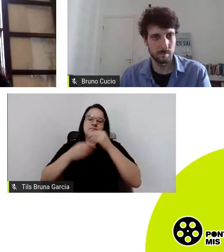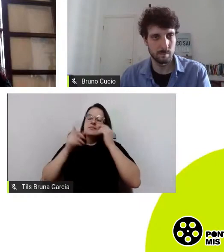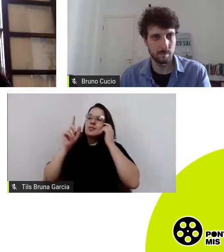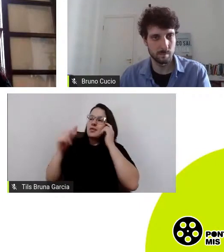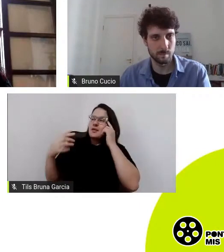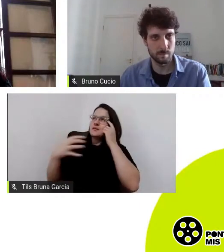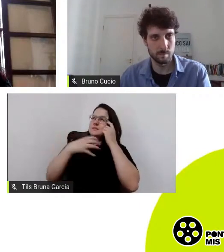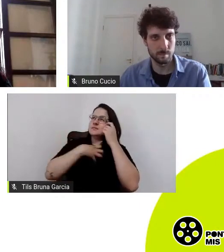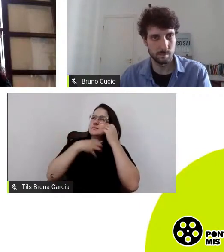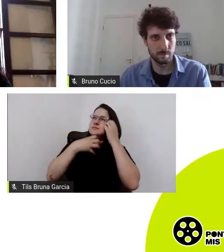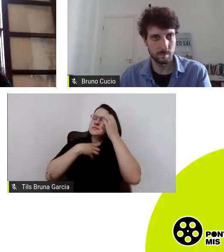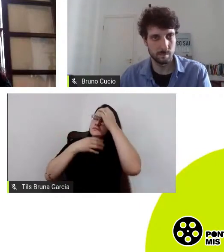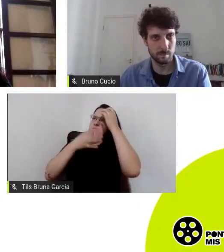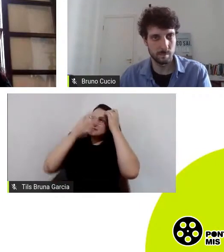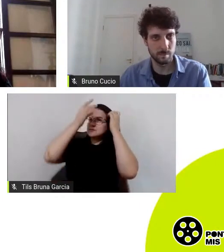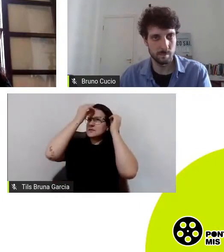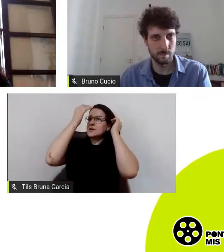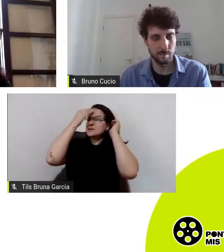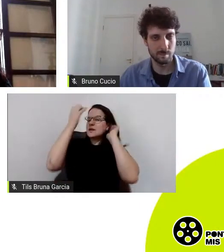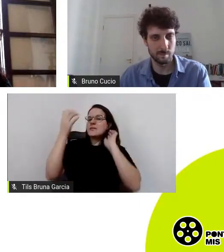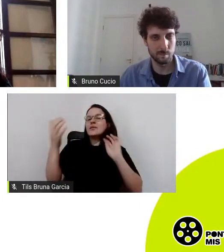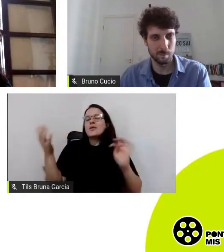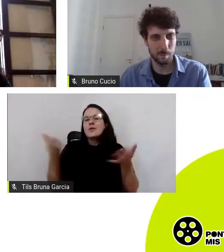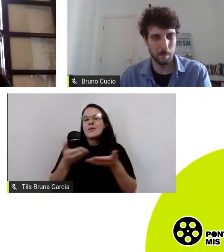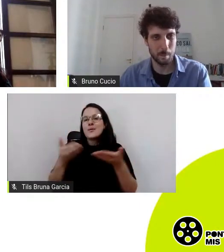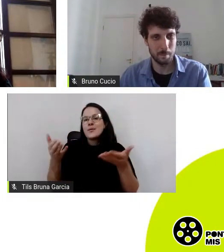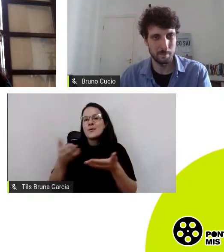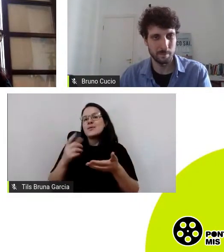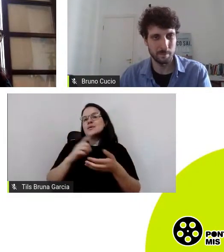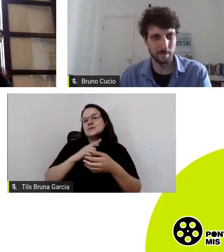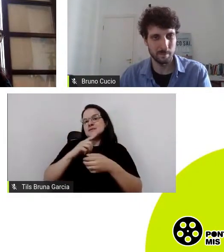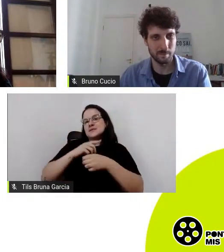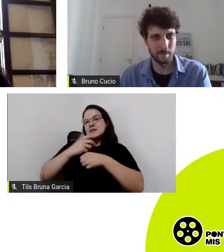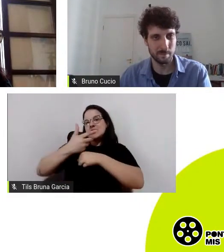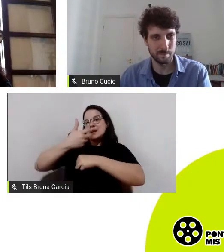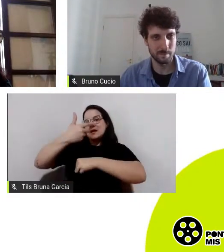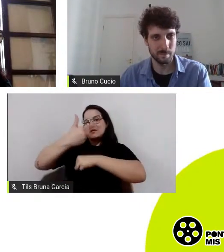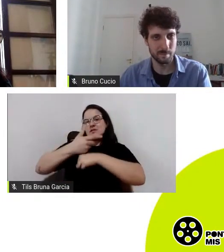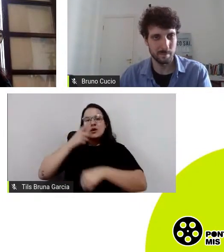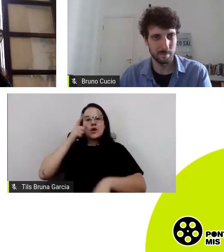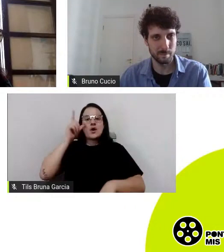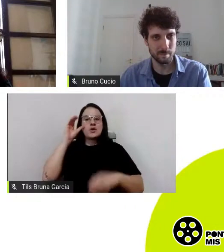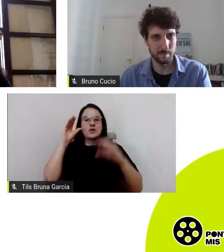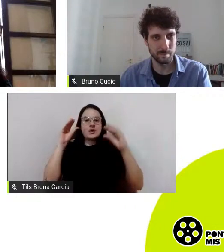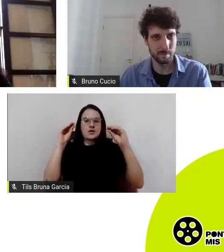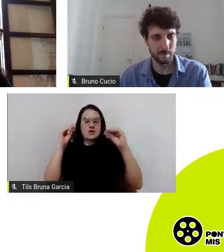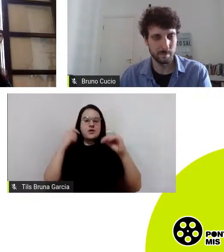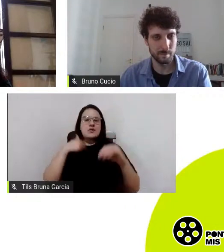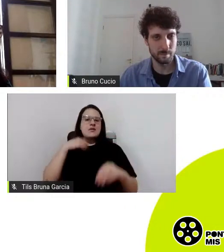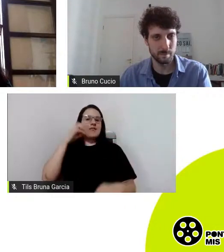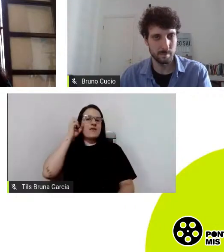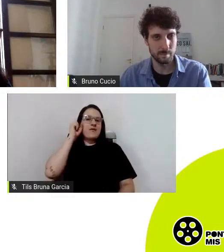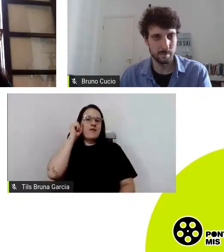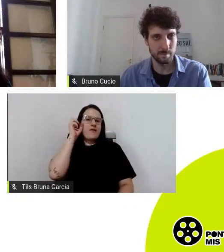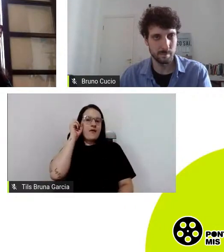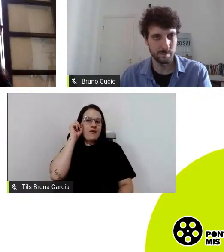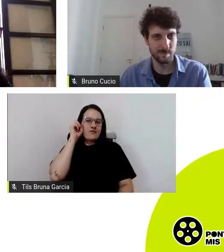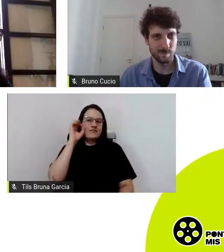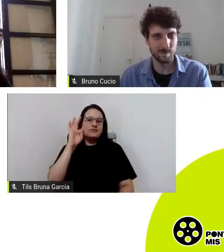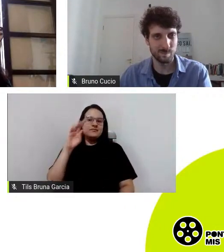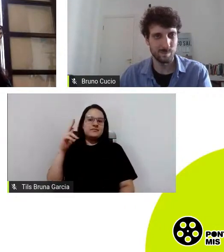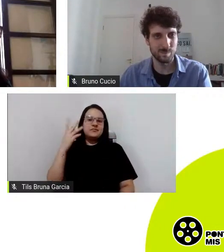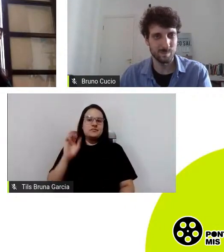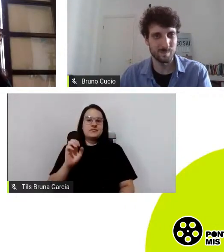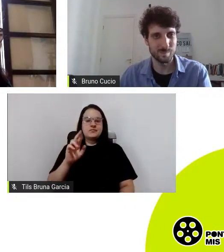faz, né? Você sabe que hoje a gente ia fazer aqui essa gravação, ontem à noite eu estava ouvindo The Rocks, né? Eu pus até no meu, story lá